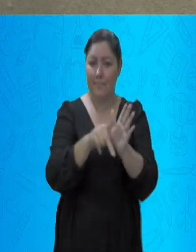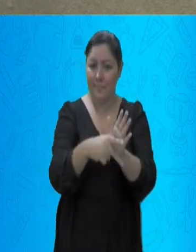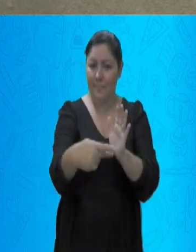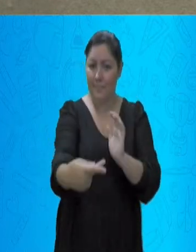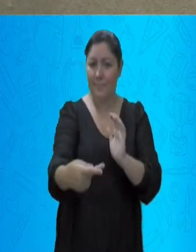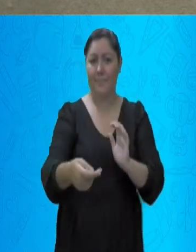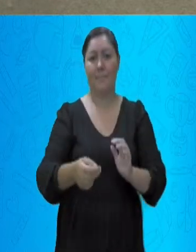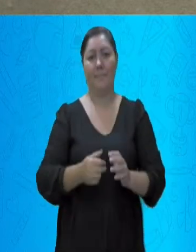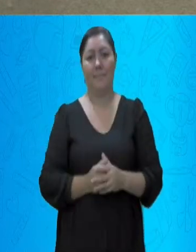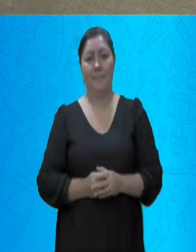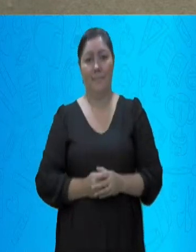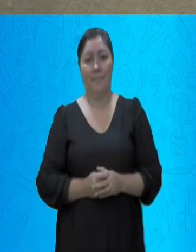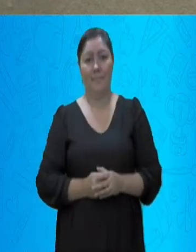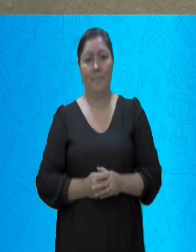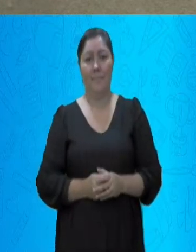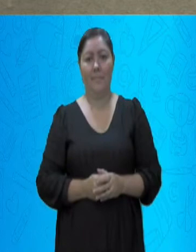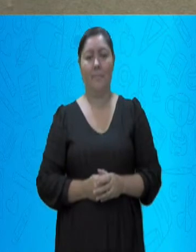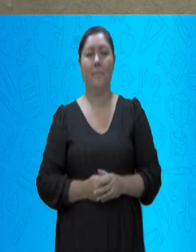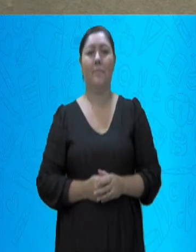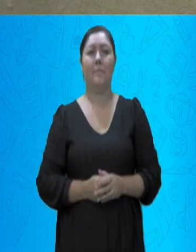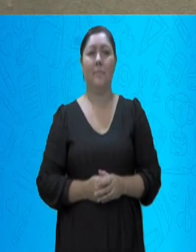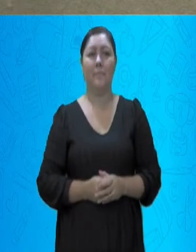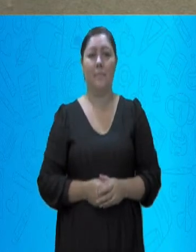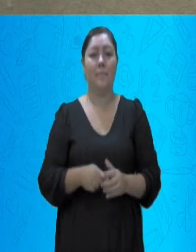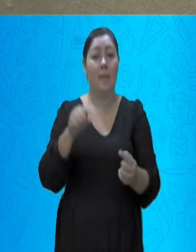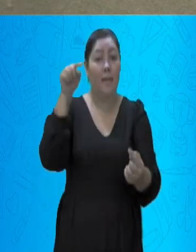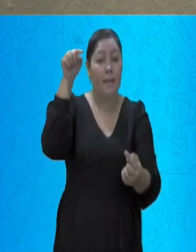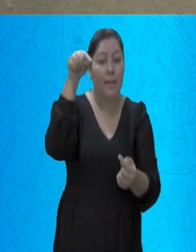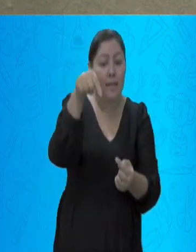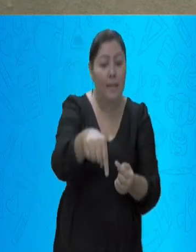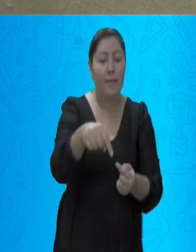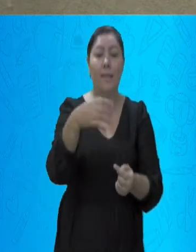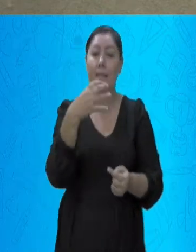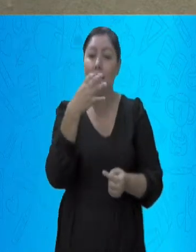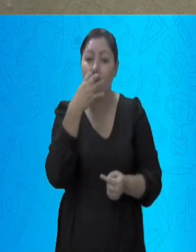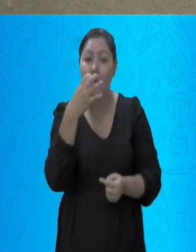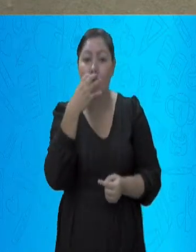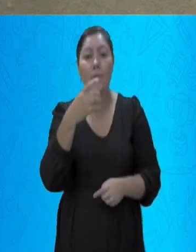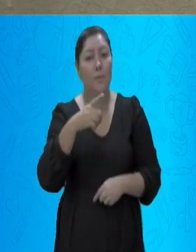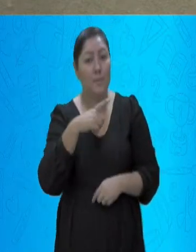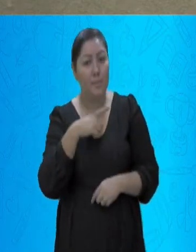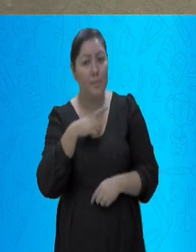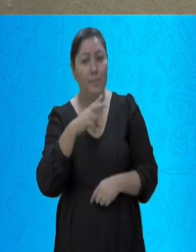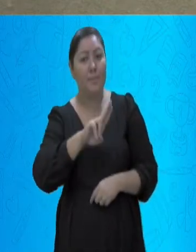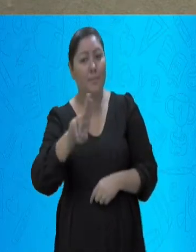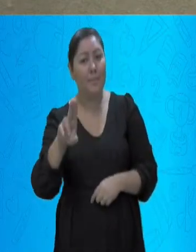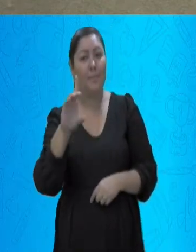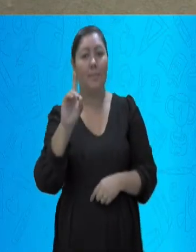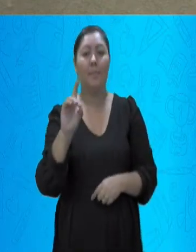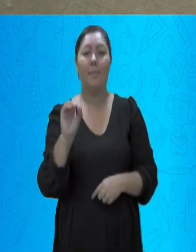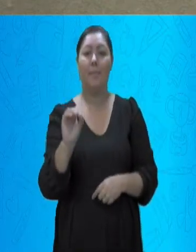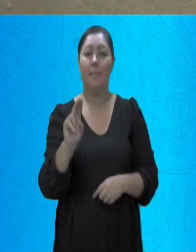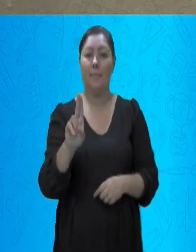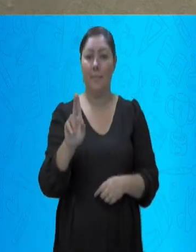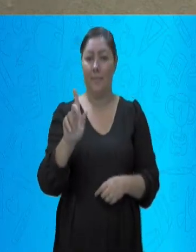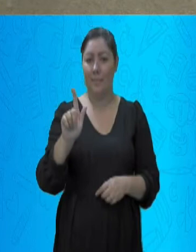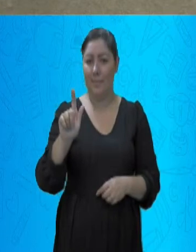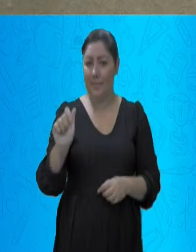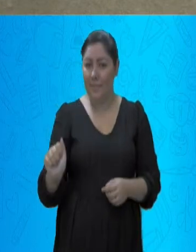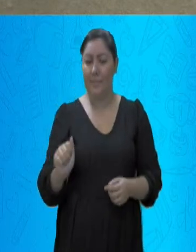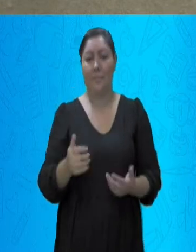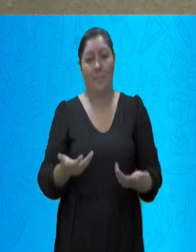está falando do cachorro em específico, aquele cachorro que tem o nome dog. Então, ele tem uma importância,